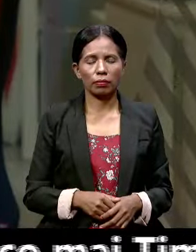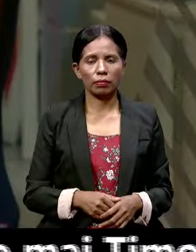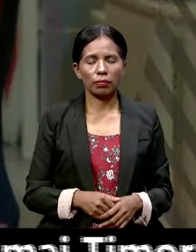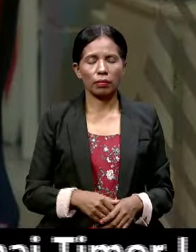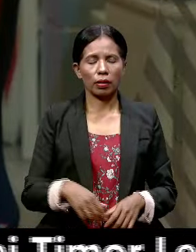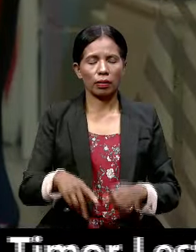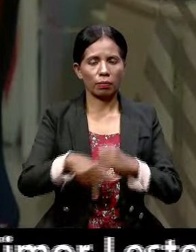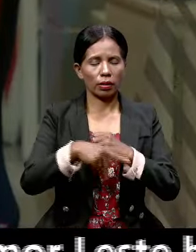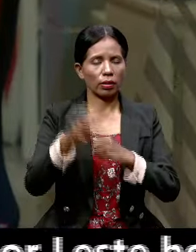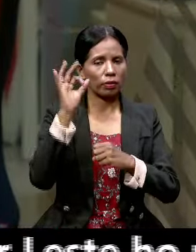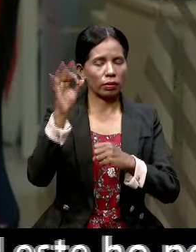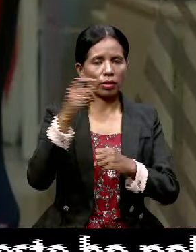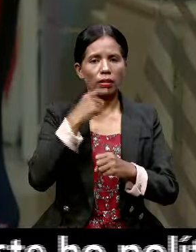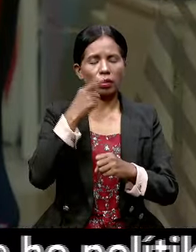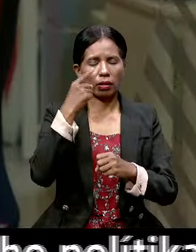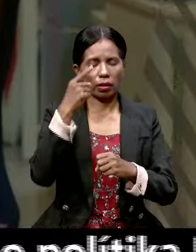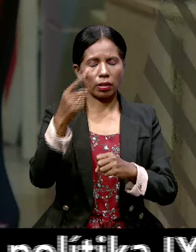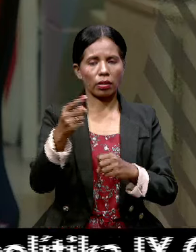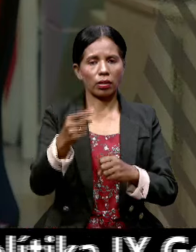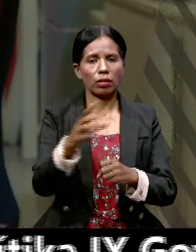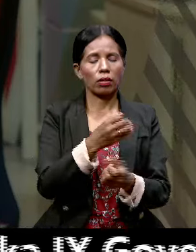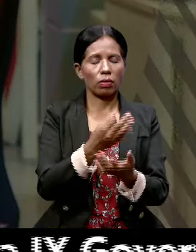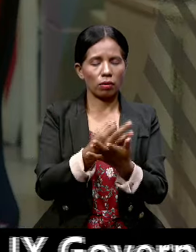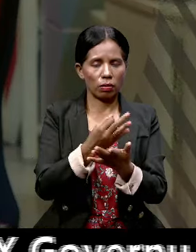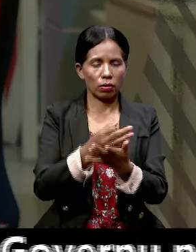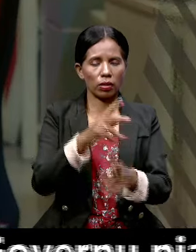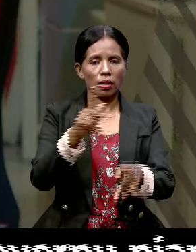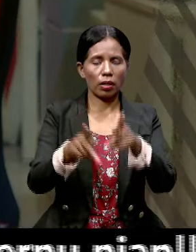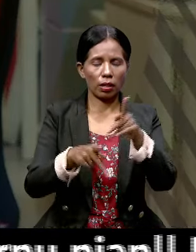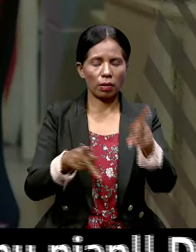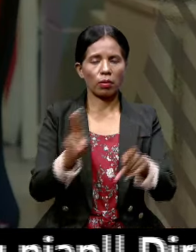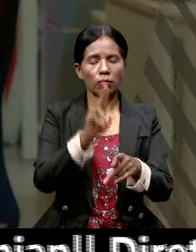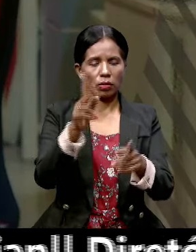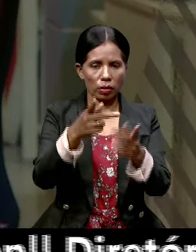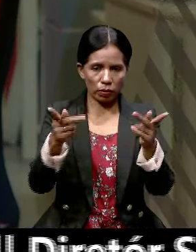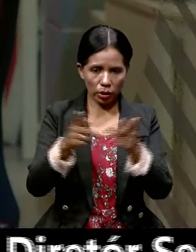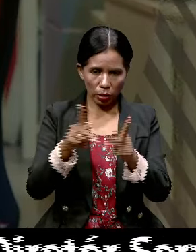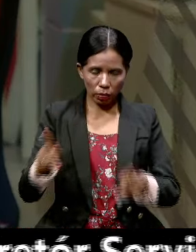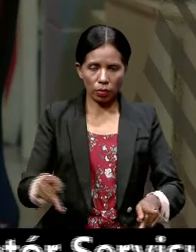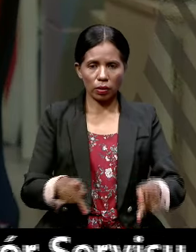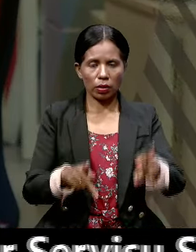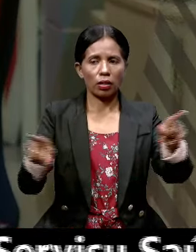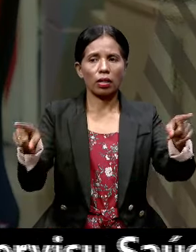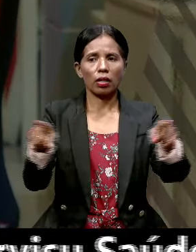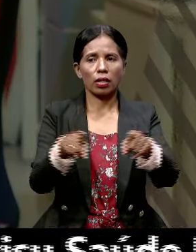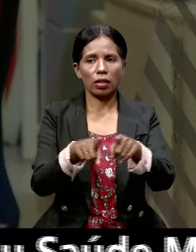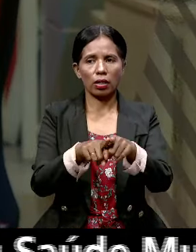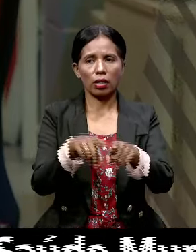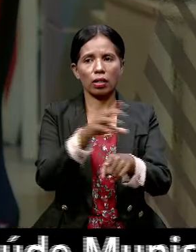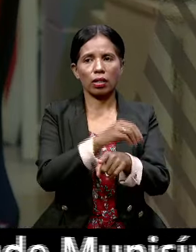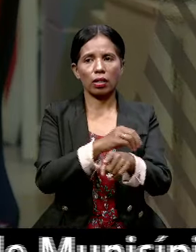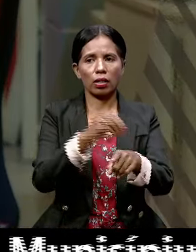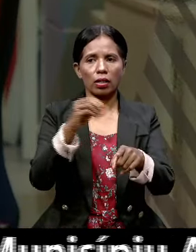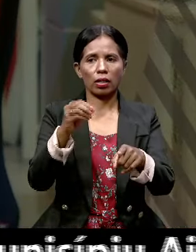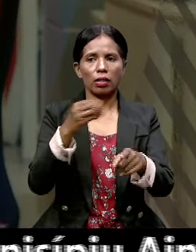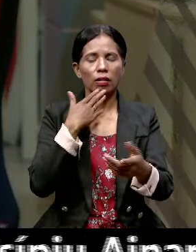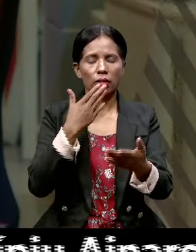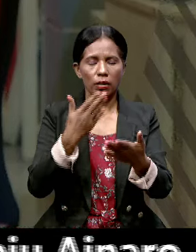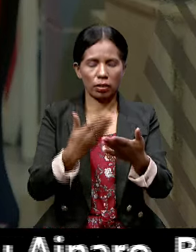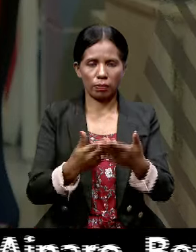Bancada Fretilin considera despesa habitação comunidade ocupa espaço público hanesa regime